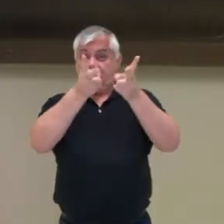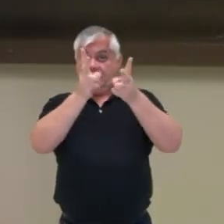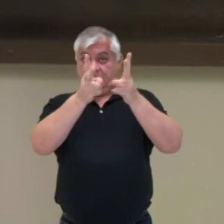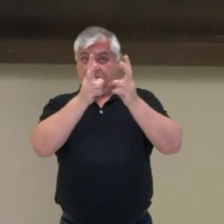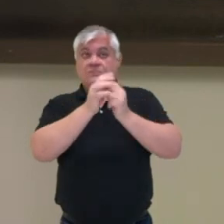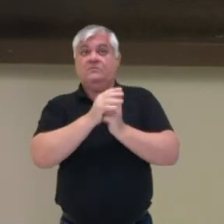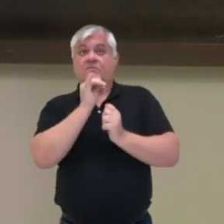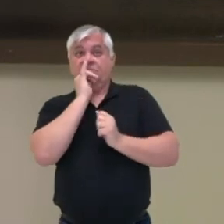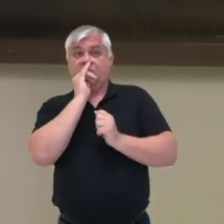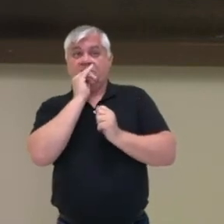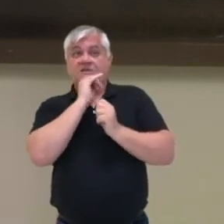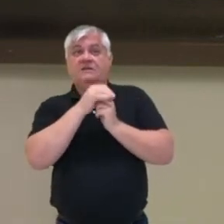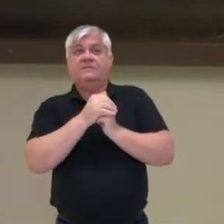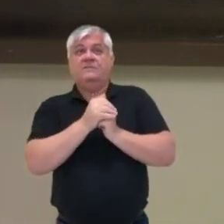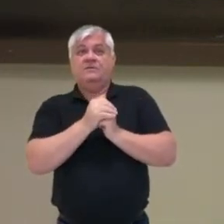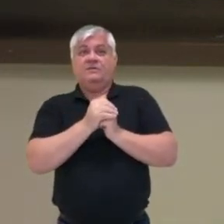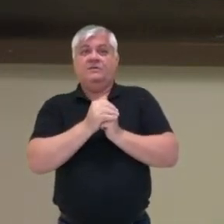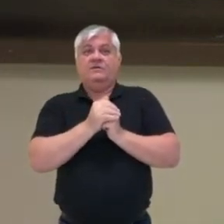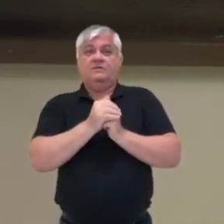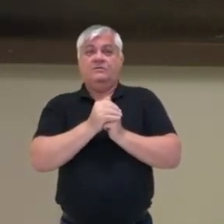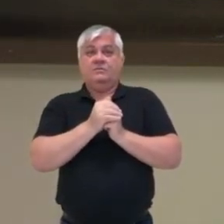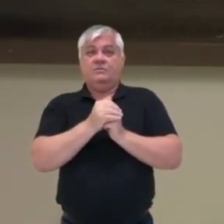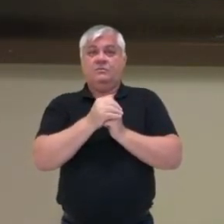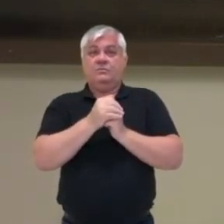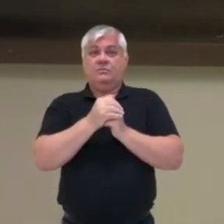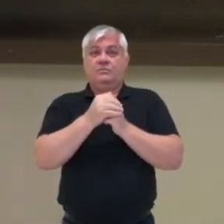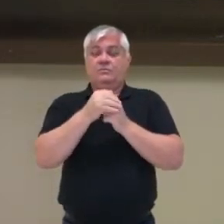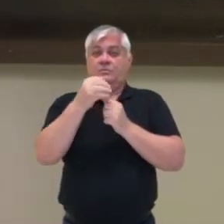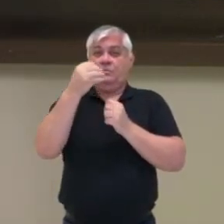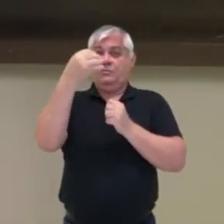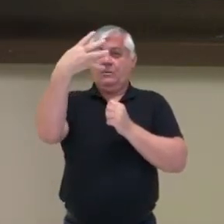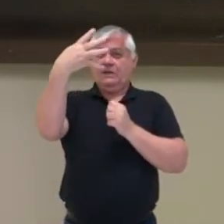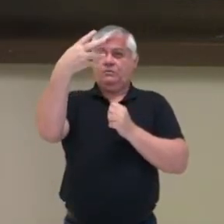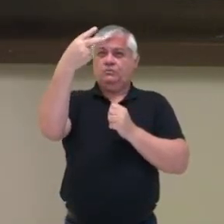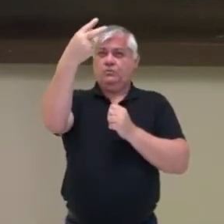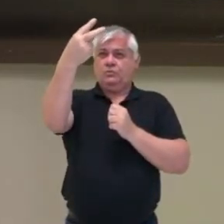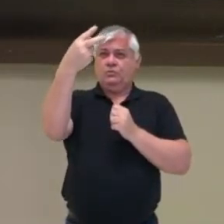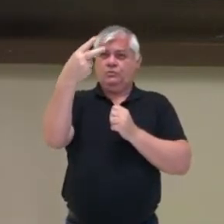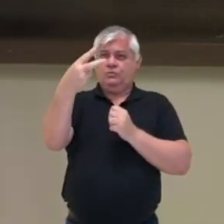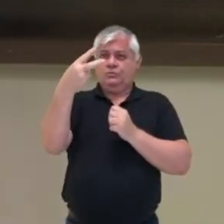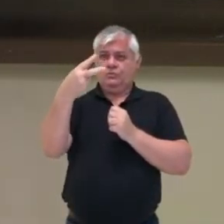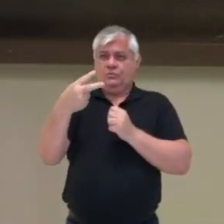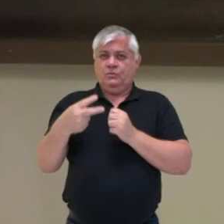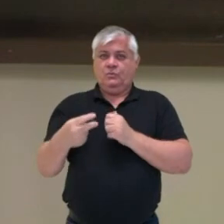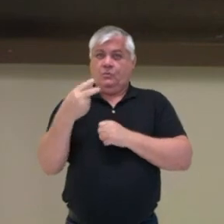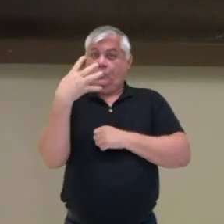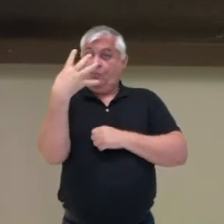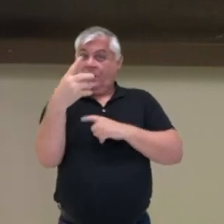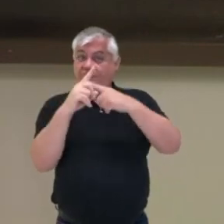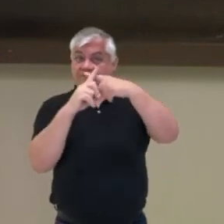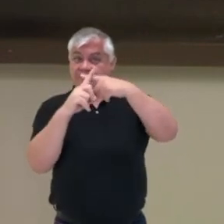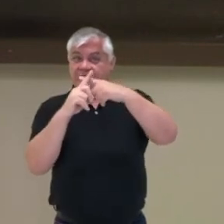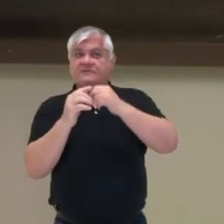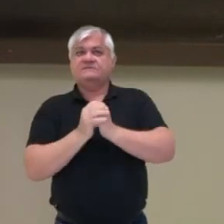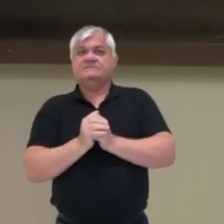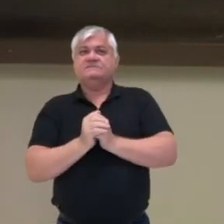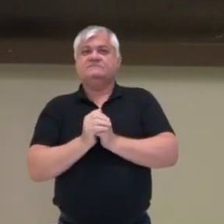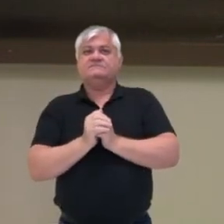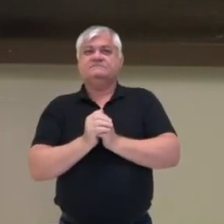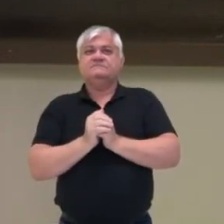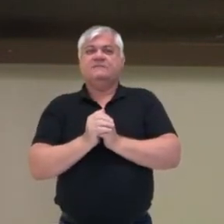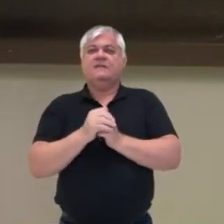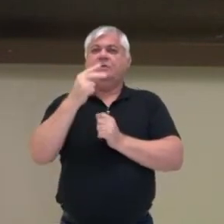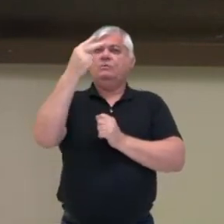índice, agrupamento de 4 em 4. Então, uma vez eu agrupei 4